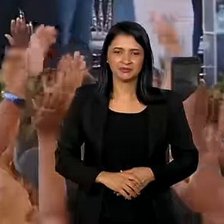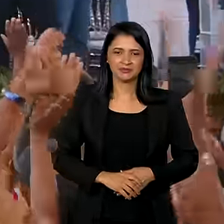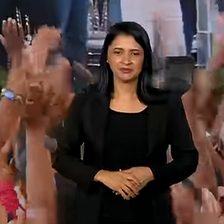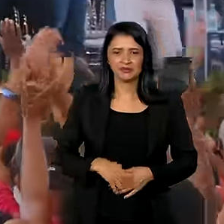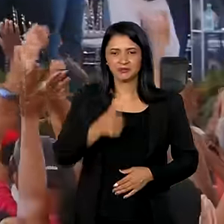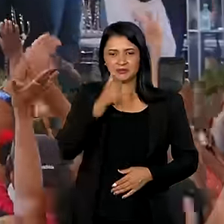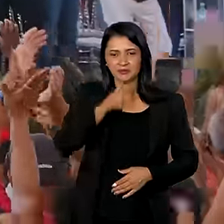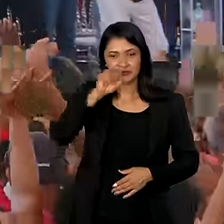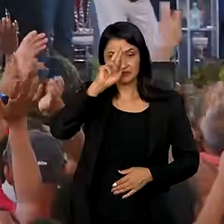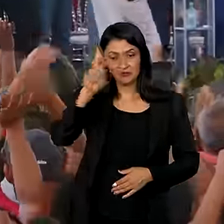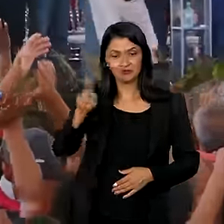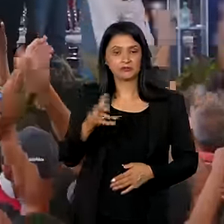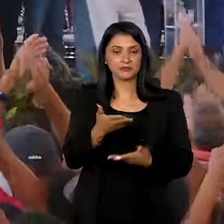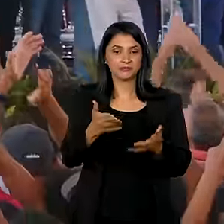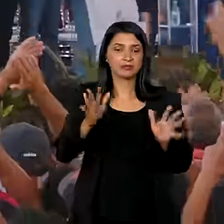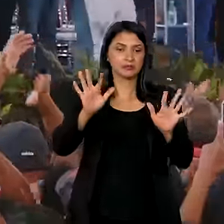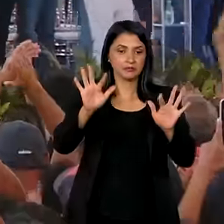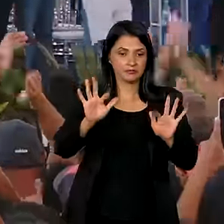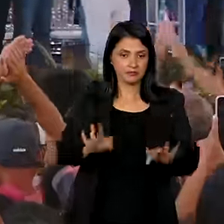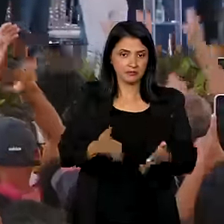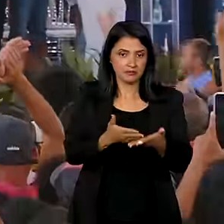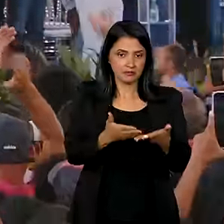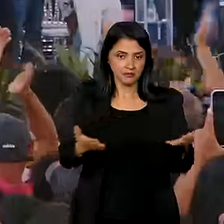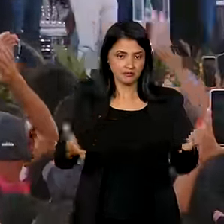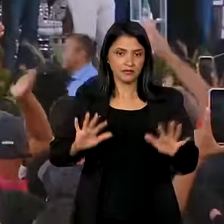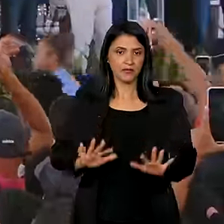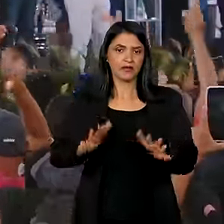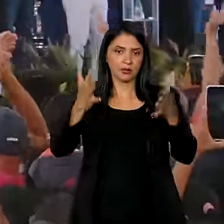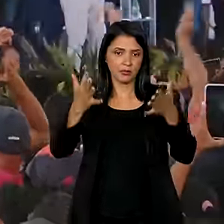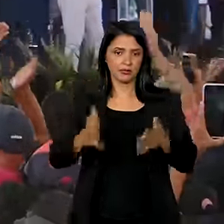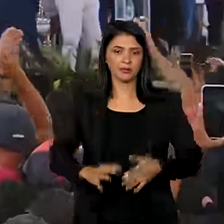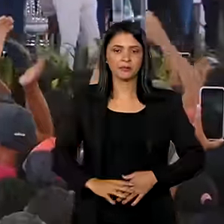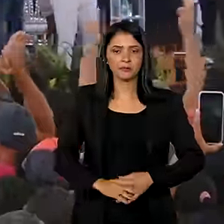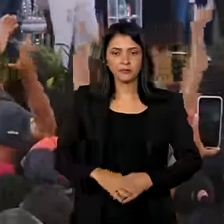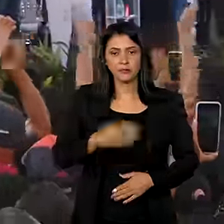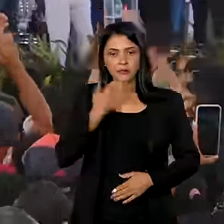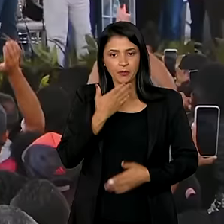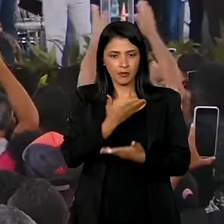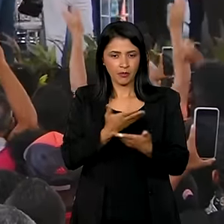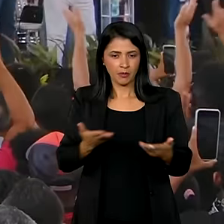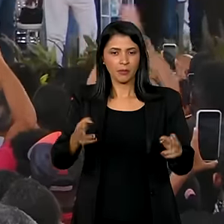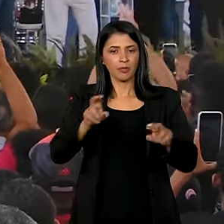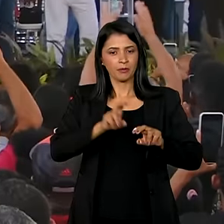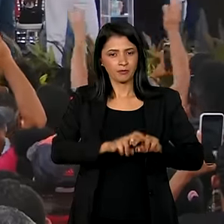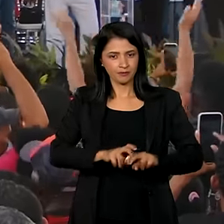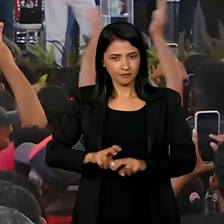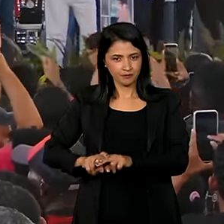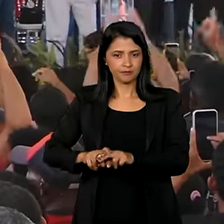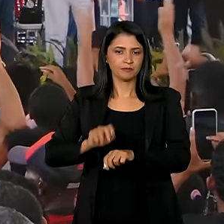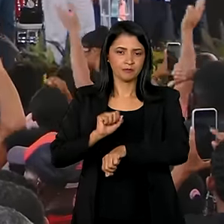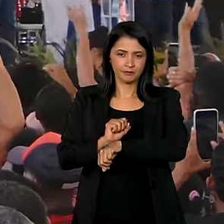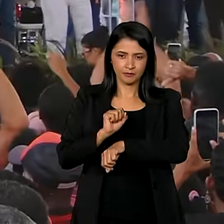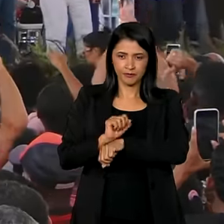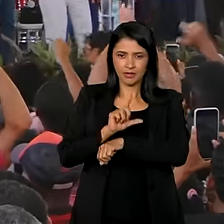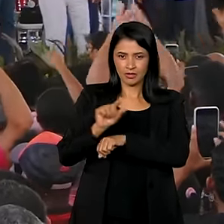Senhoras e senhores, está encerrada esta cerimônia. Pede-se a todas e todos que